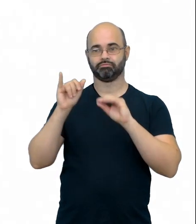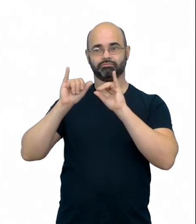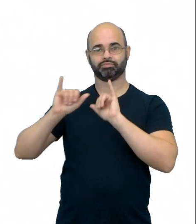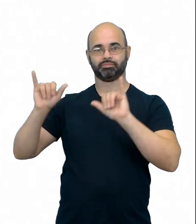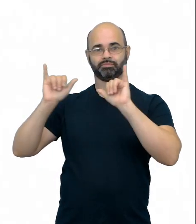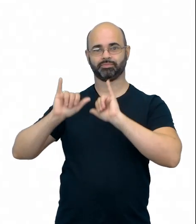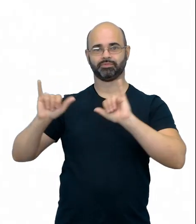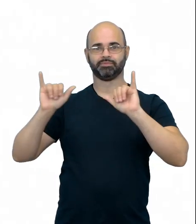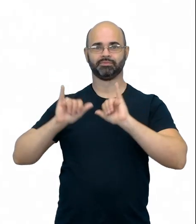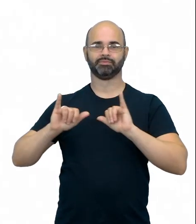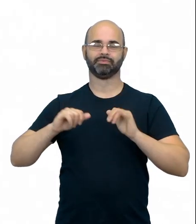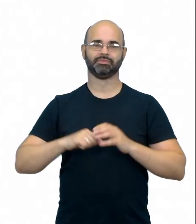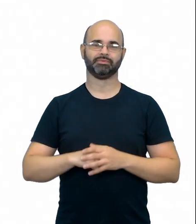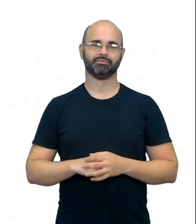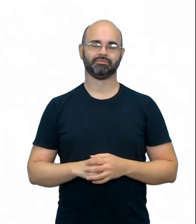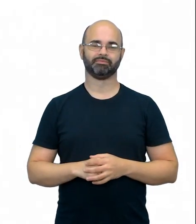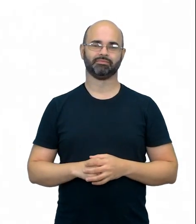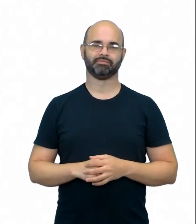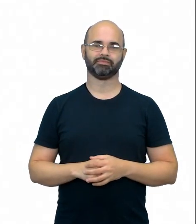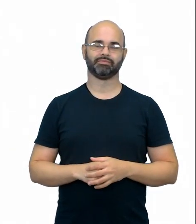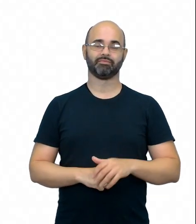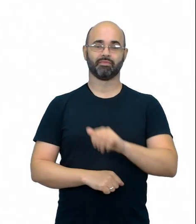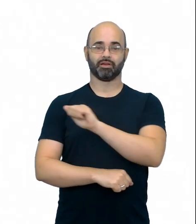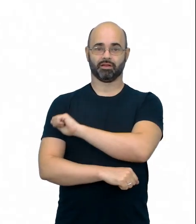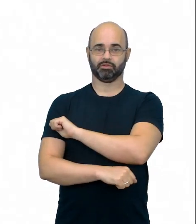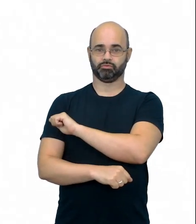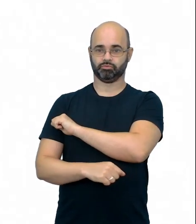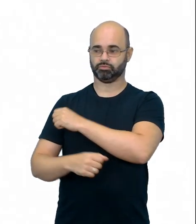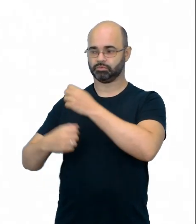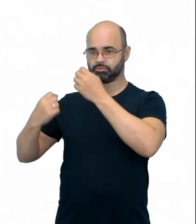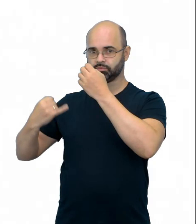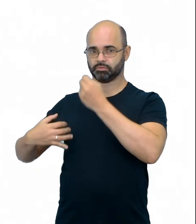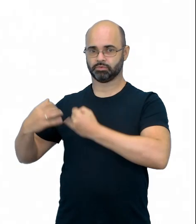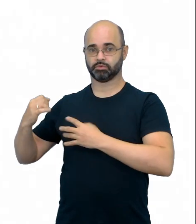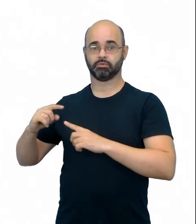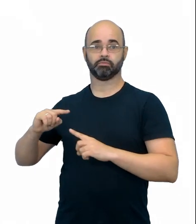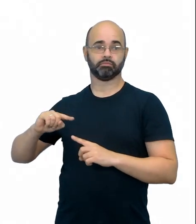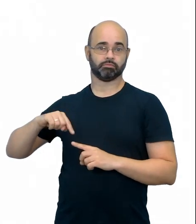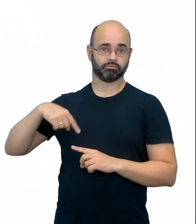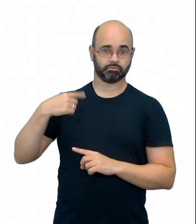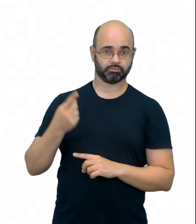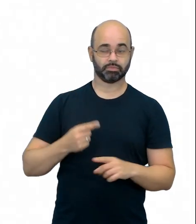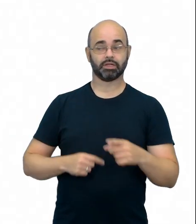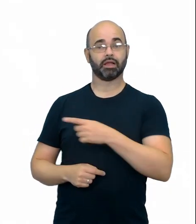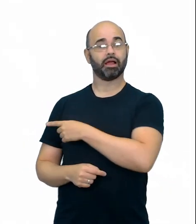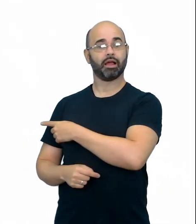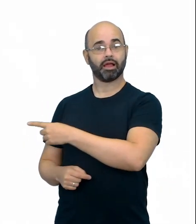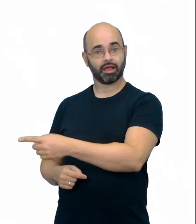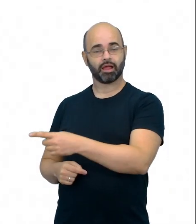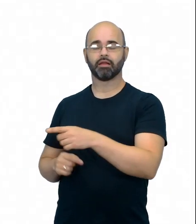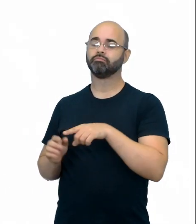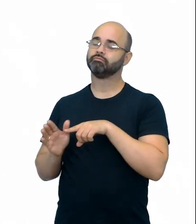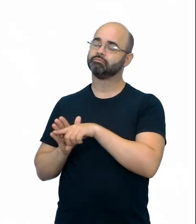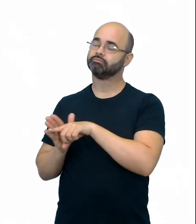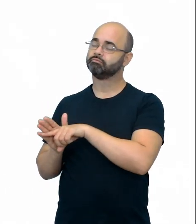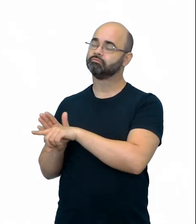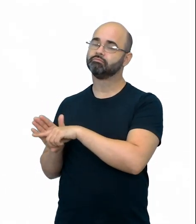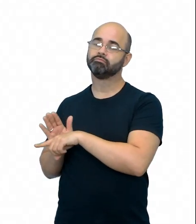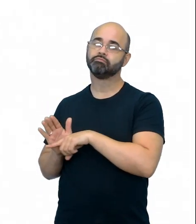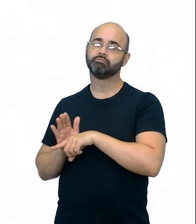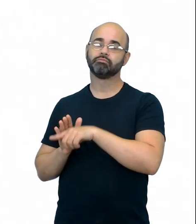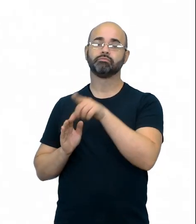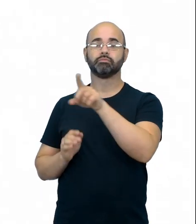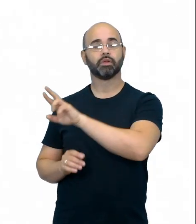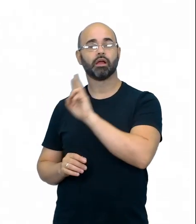dessa discussão com os alunos, eles devem ser convidados para responder essas questões a respeito